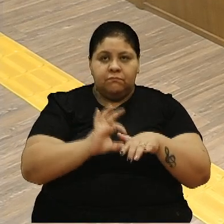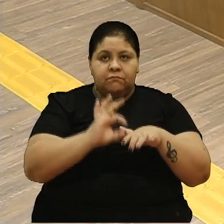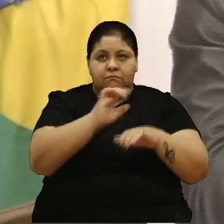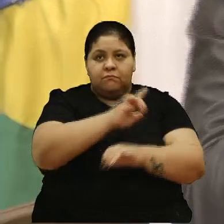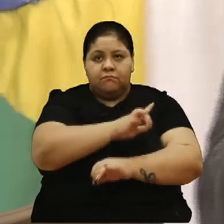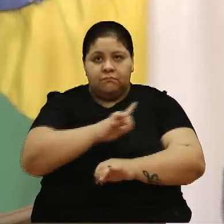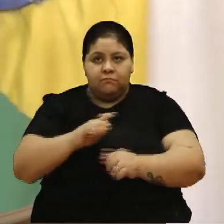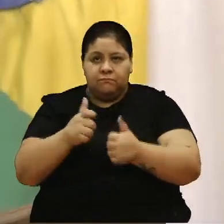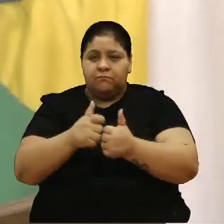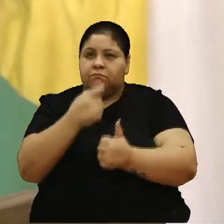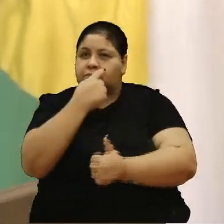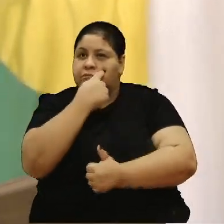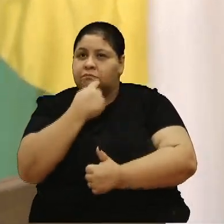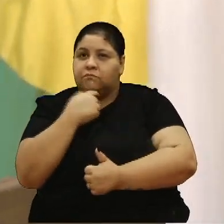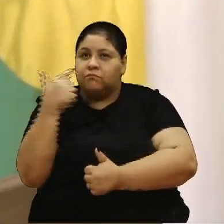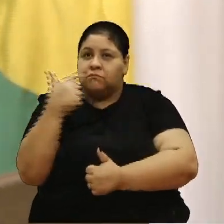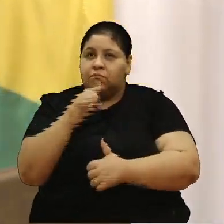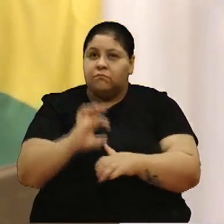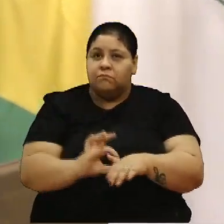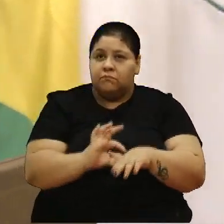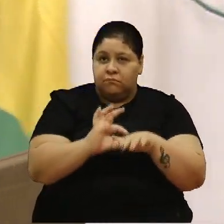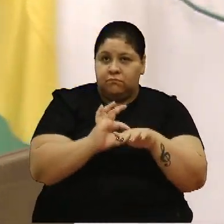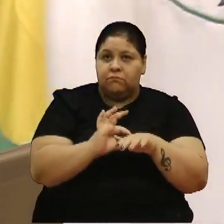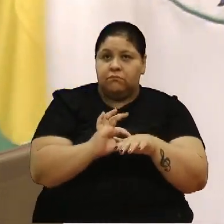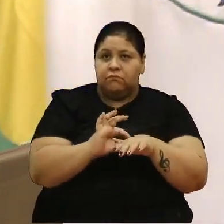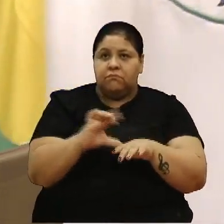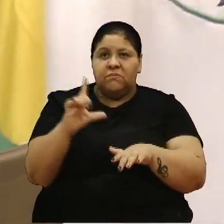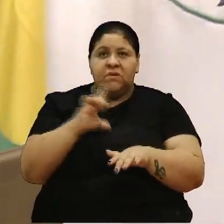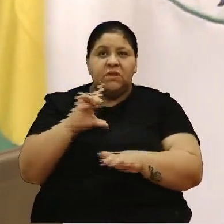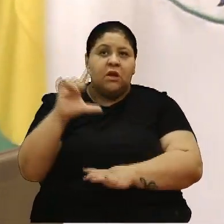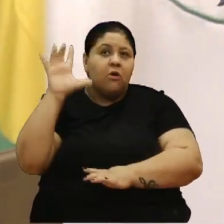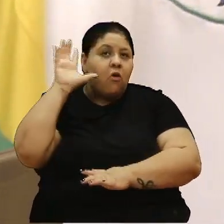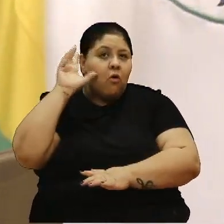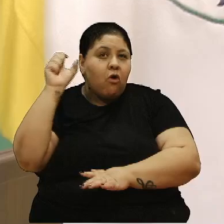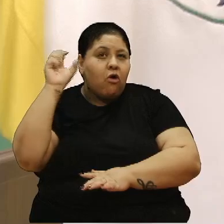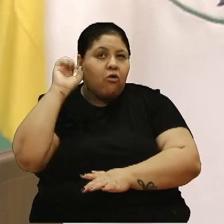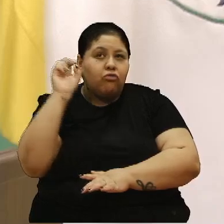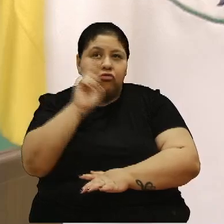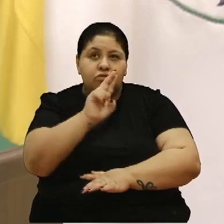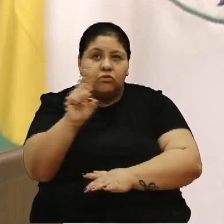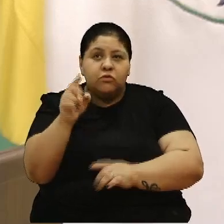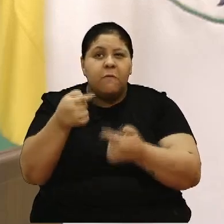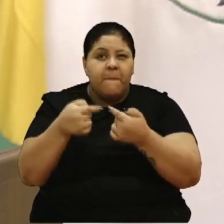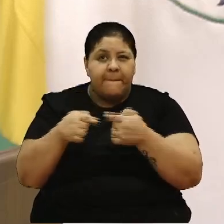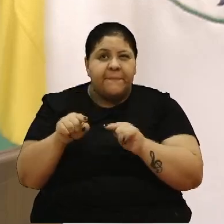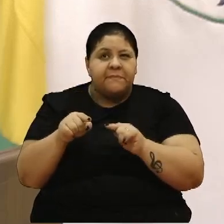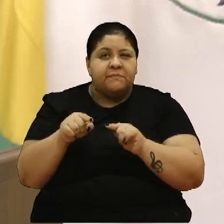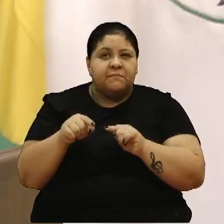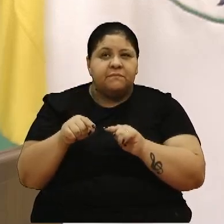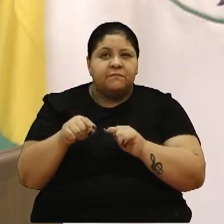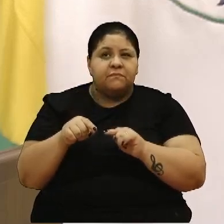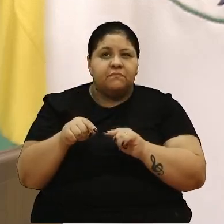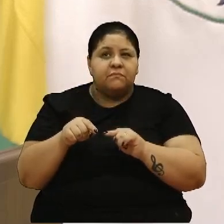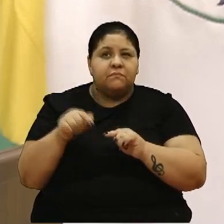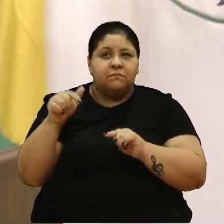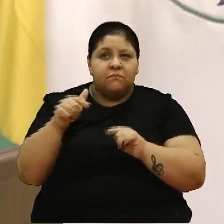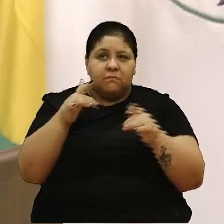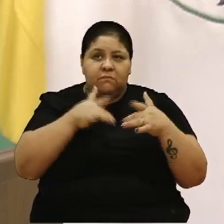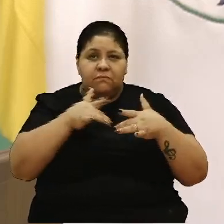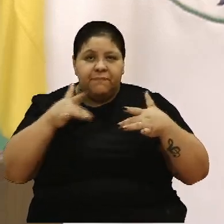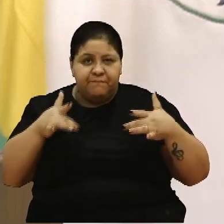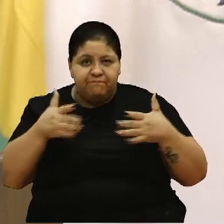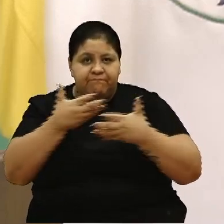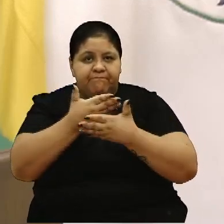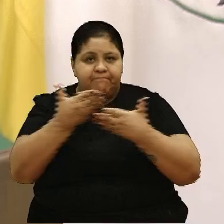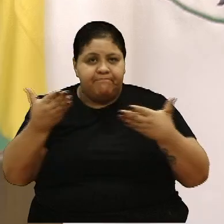governo, Wagner Petrini, vice-líder, tanto tenho ouvido os seus nomes aqui, mas eu me solidarizo com o